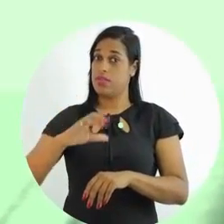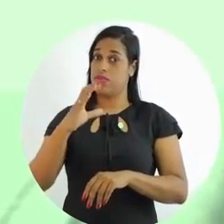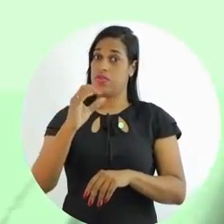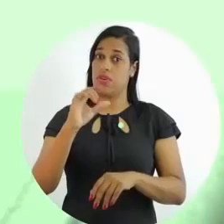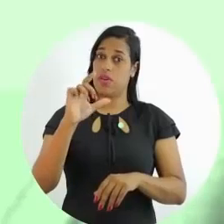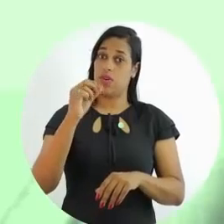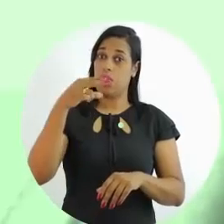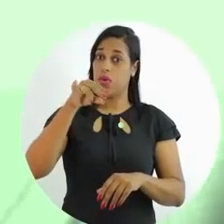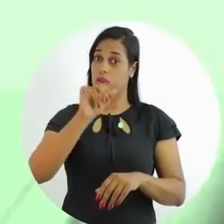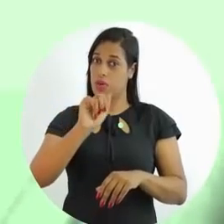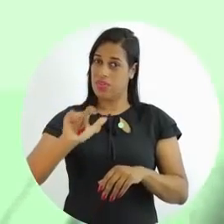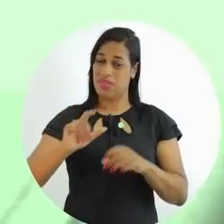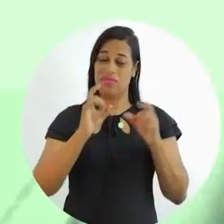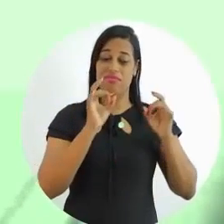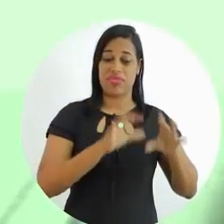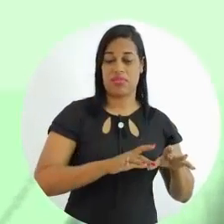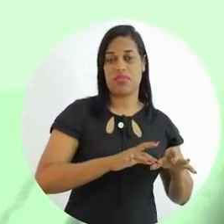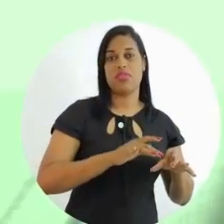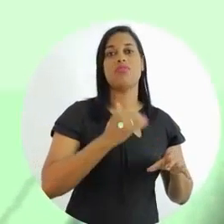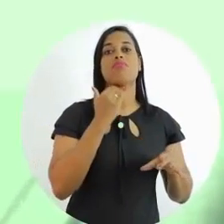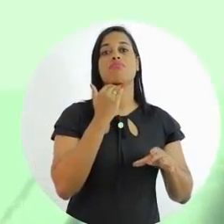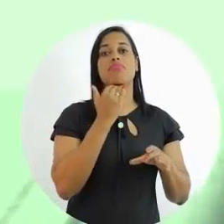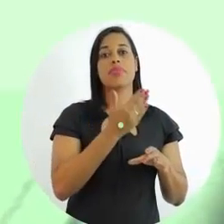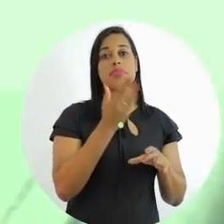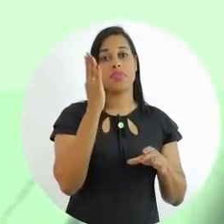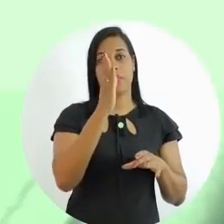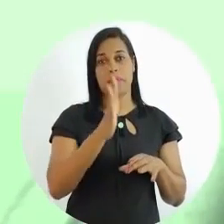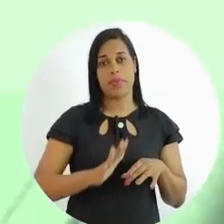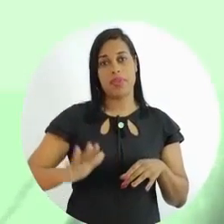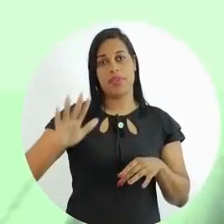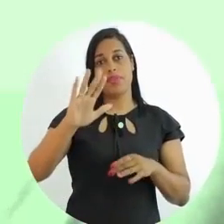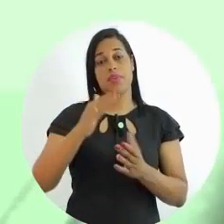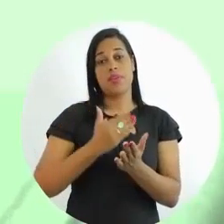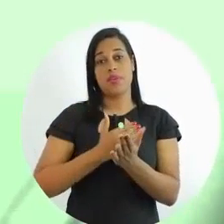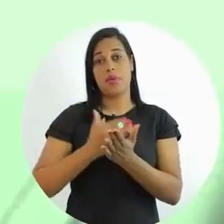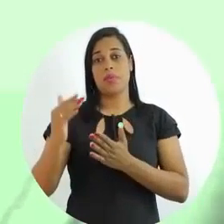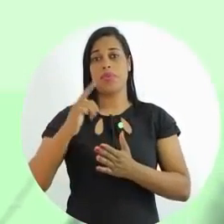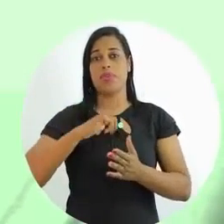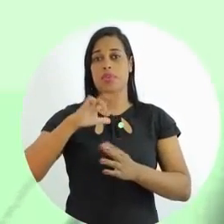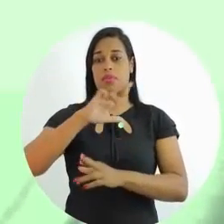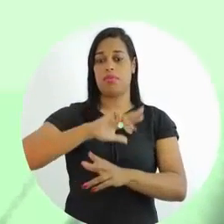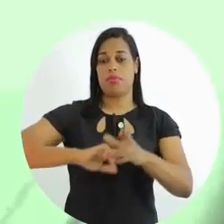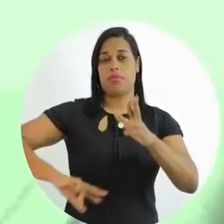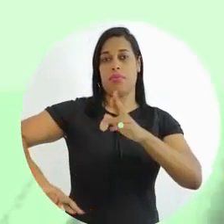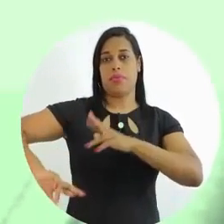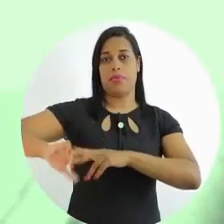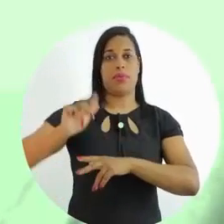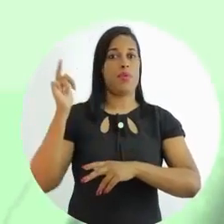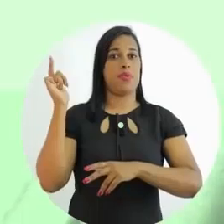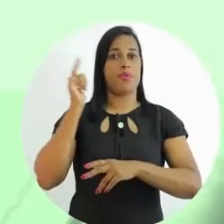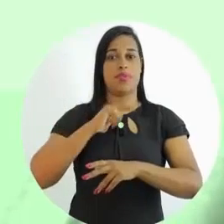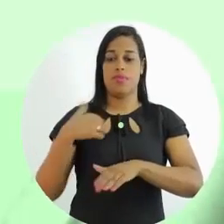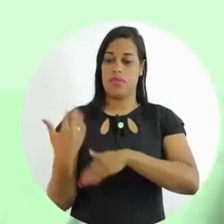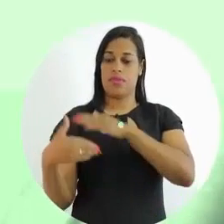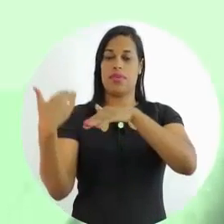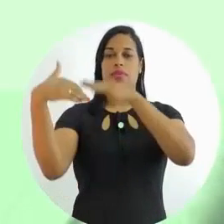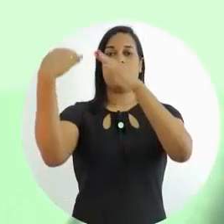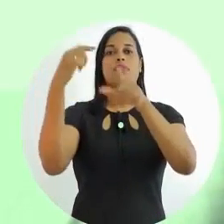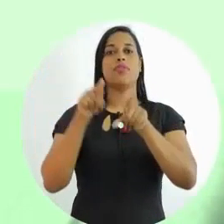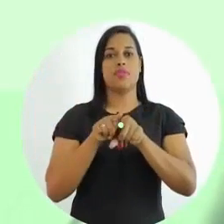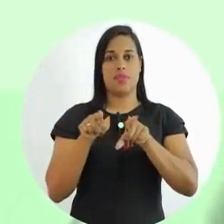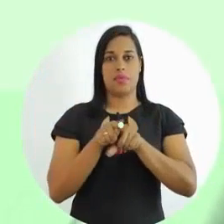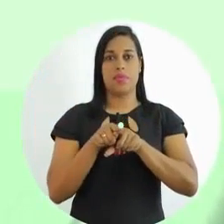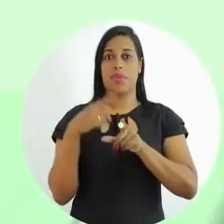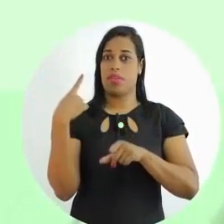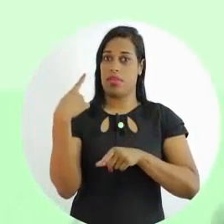característica colonial vão ser deixados para trás, e o Brasil passa a ter uma série de conquistas e de